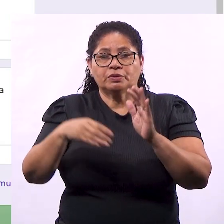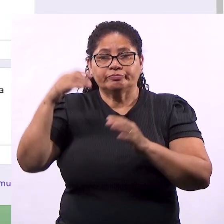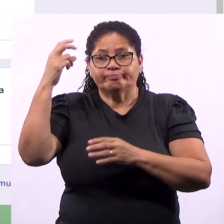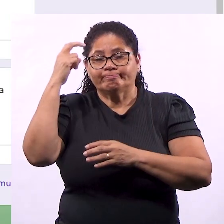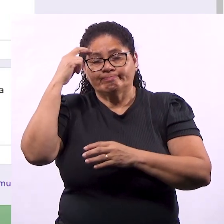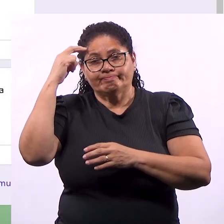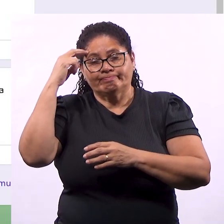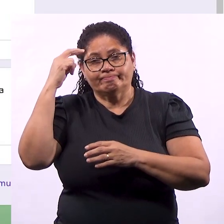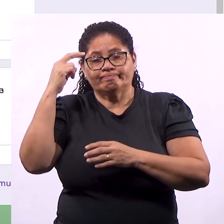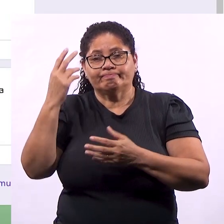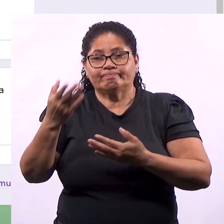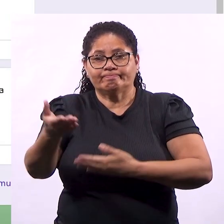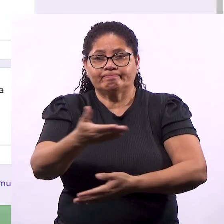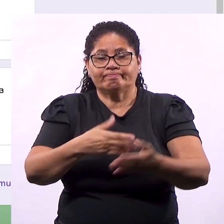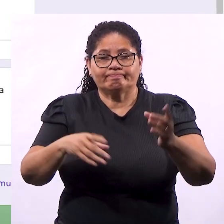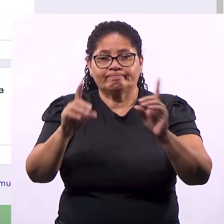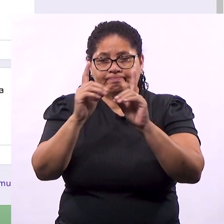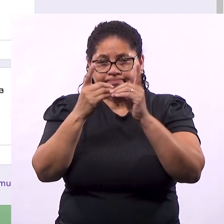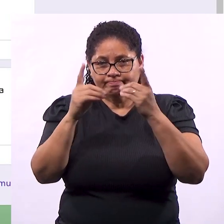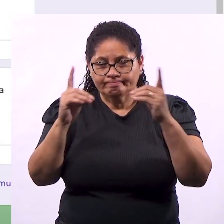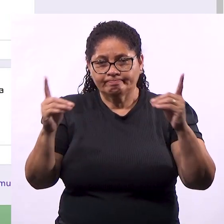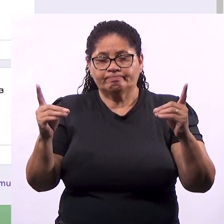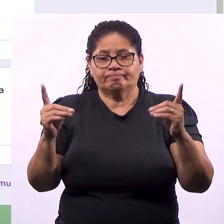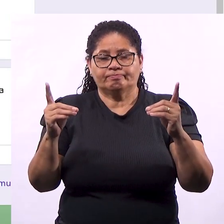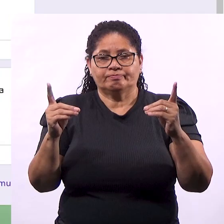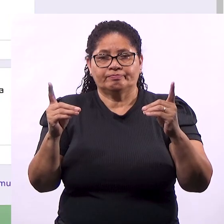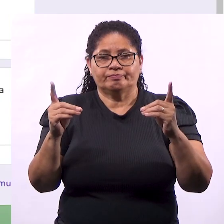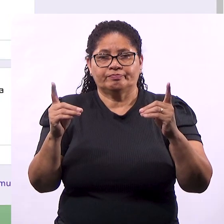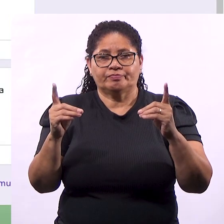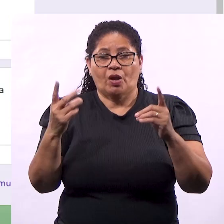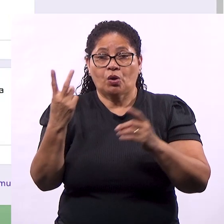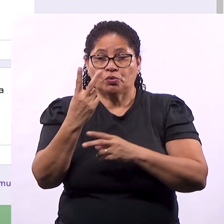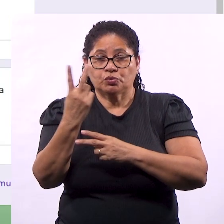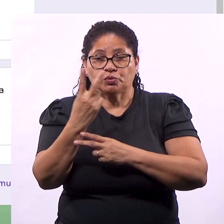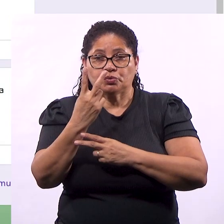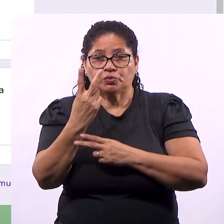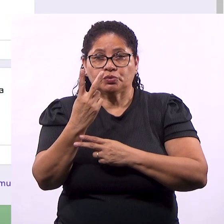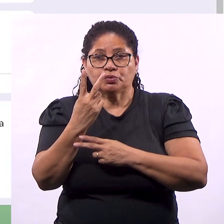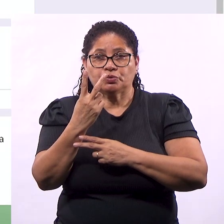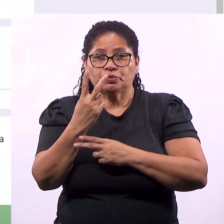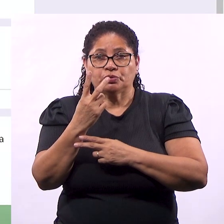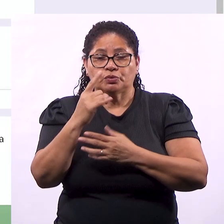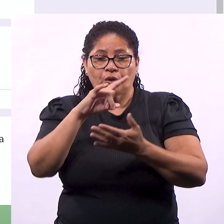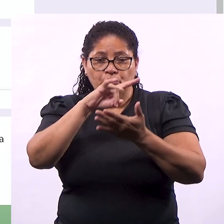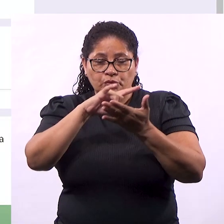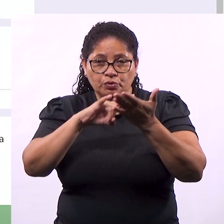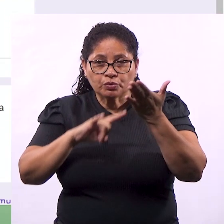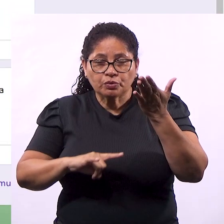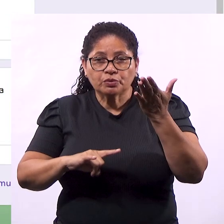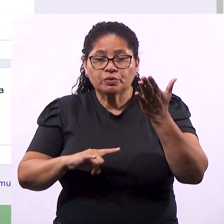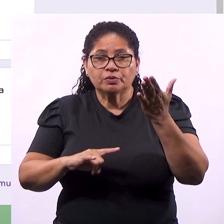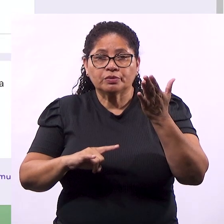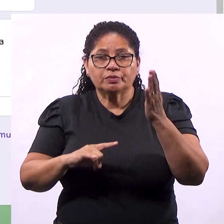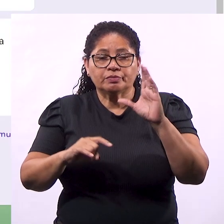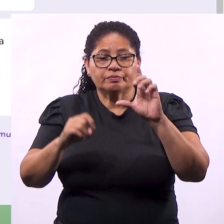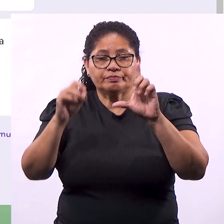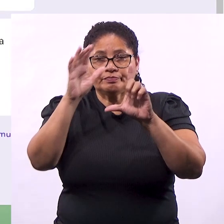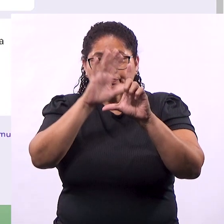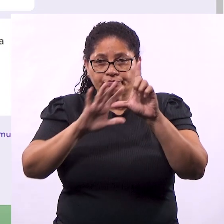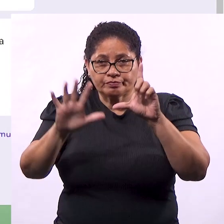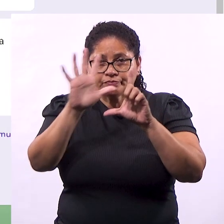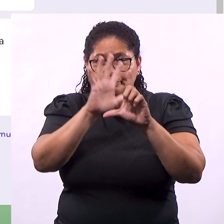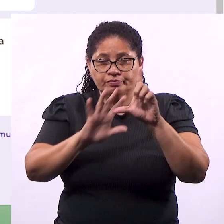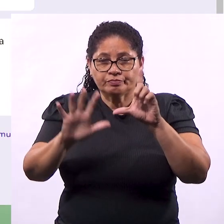intertranscultural e intervenção didática então esses dois formulários estão disponíveis